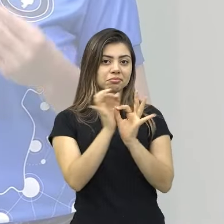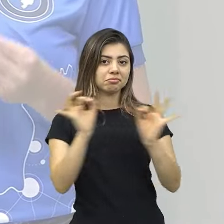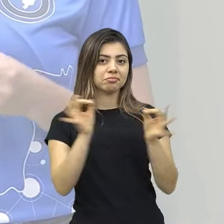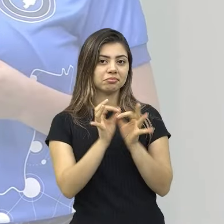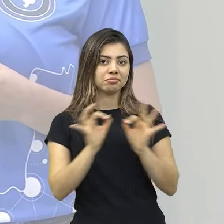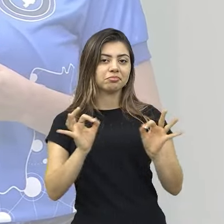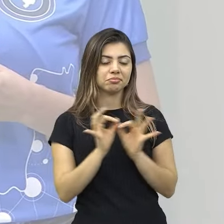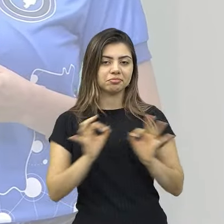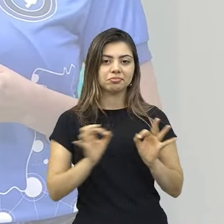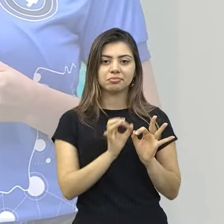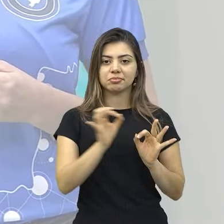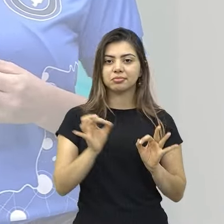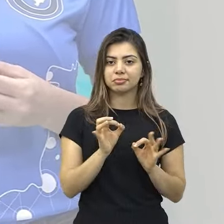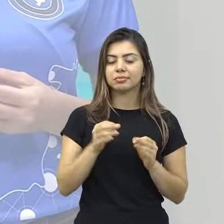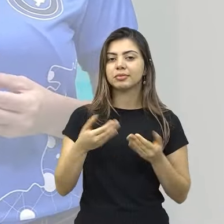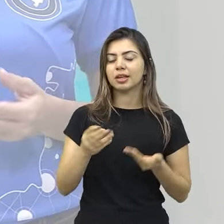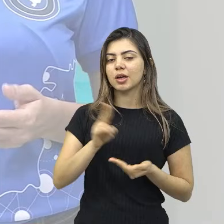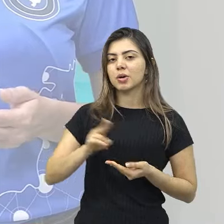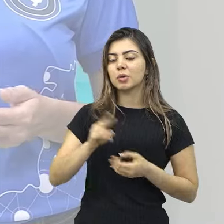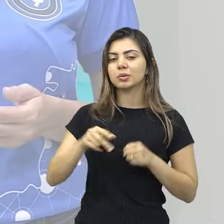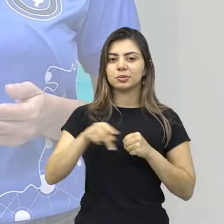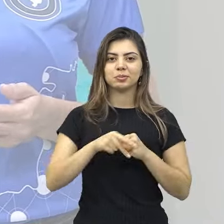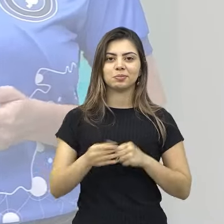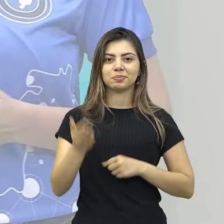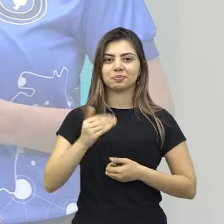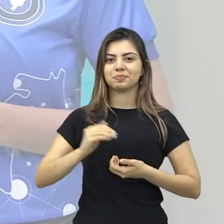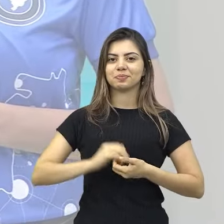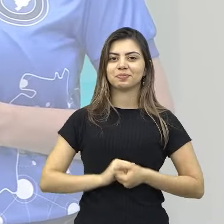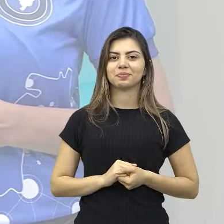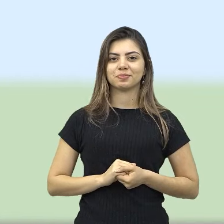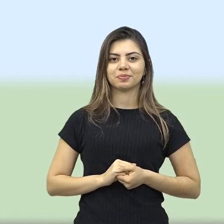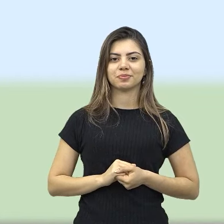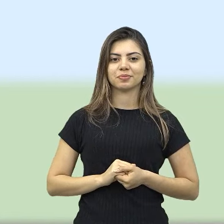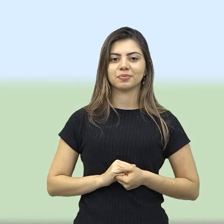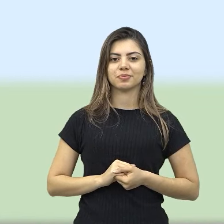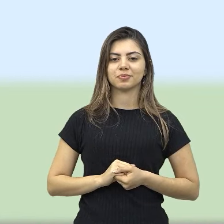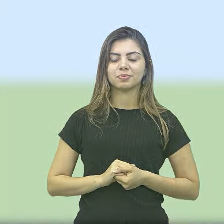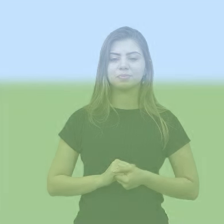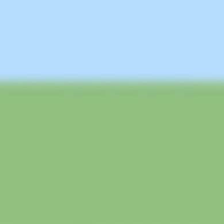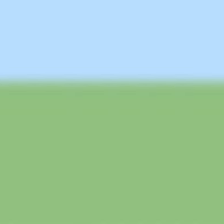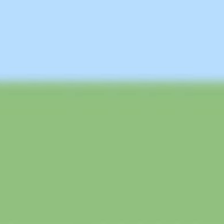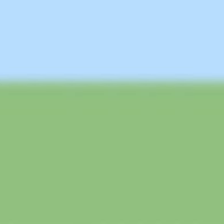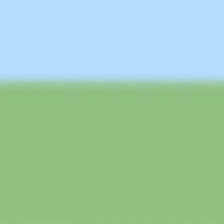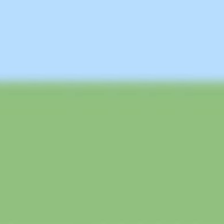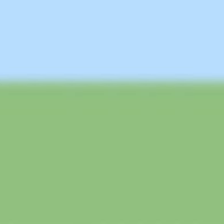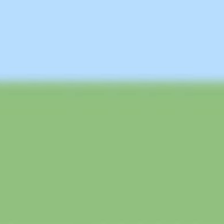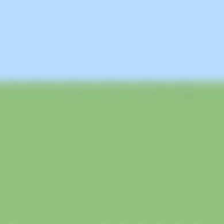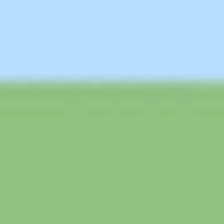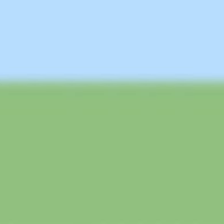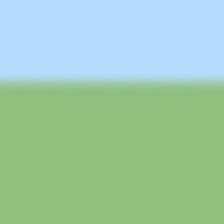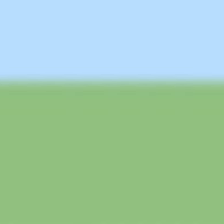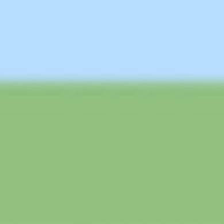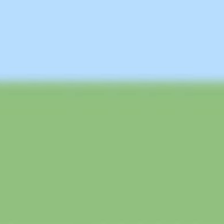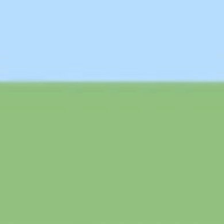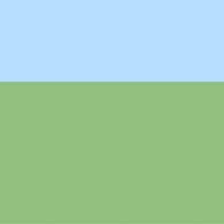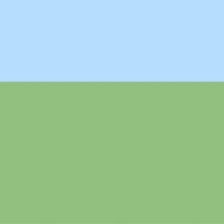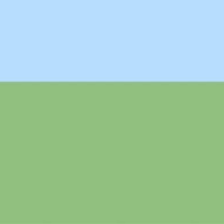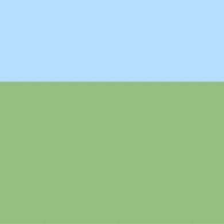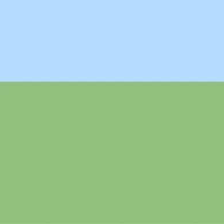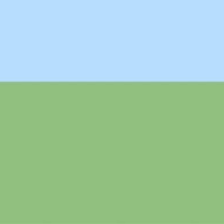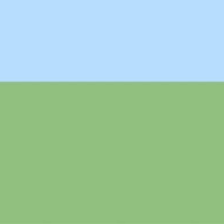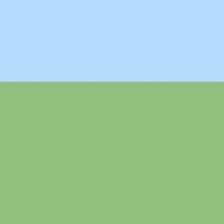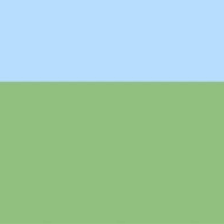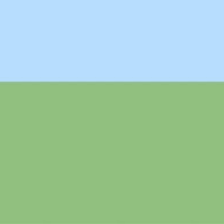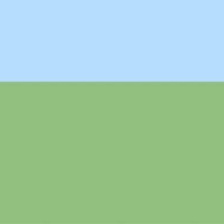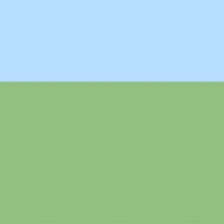com esse uso dos pronomes no plural. Acompanhe. Demonstrative pronouns. These, near.